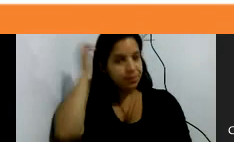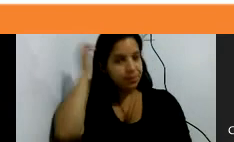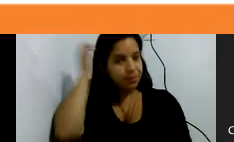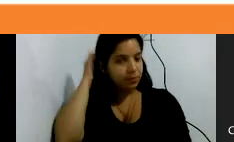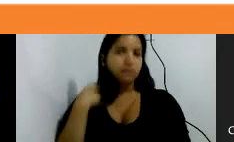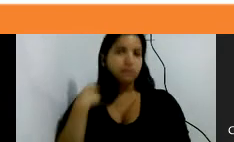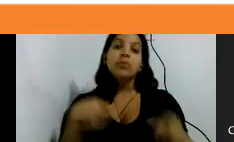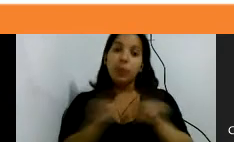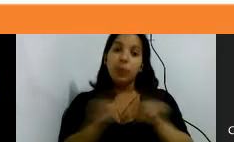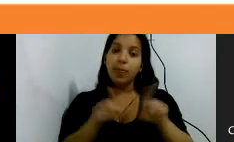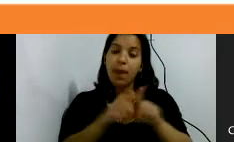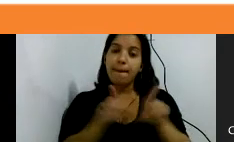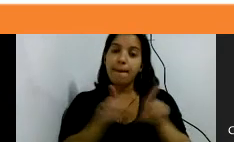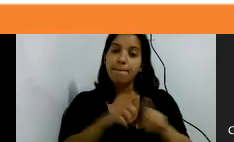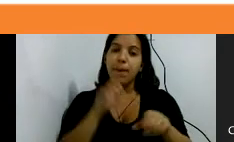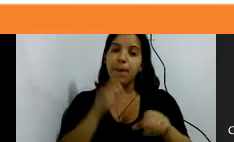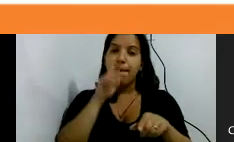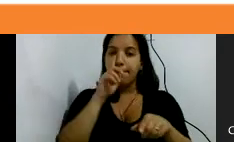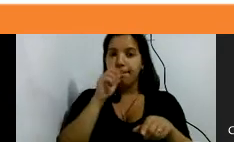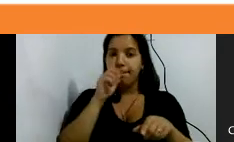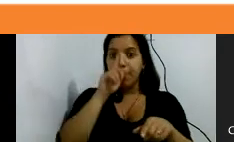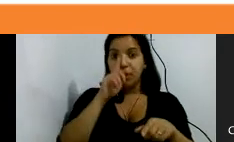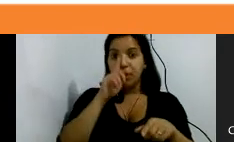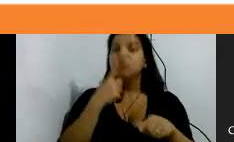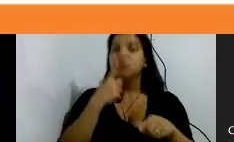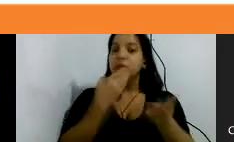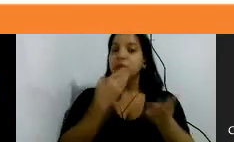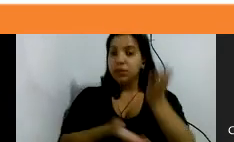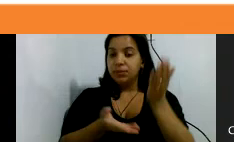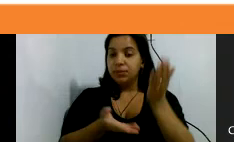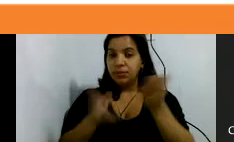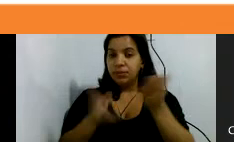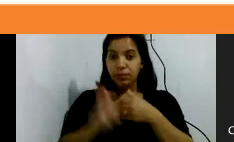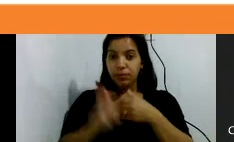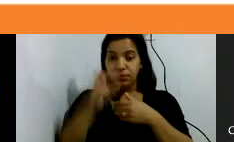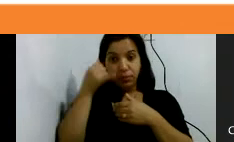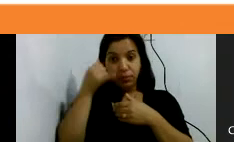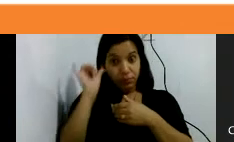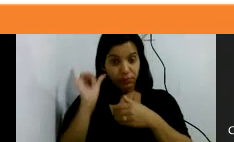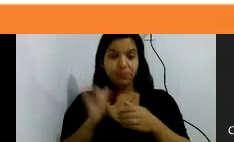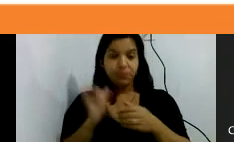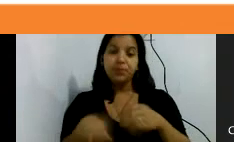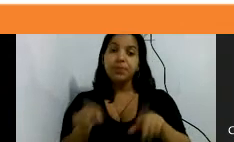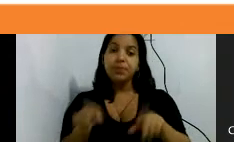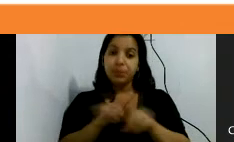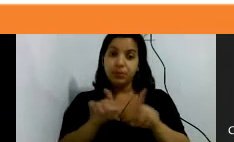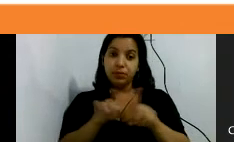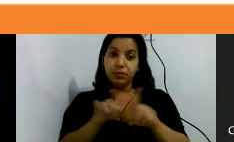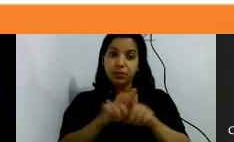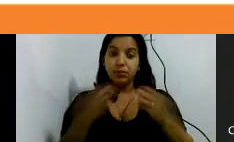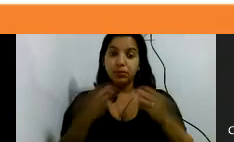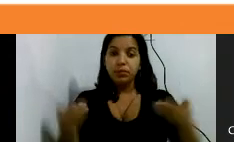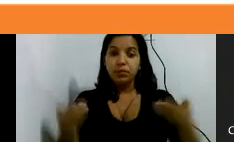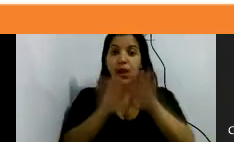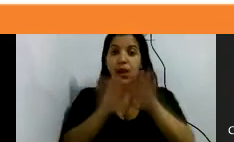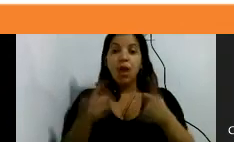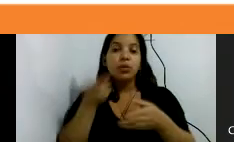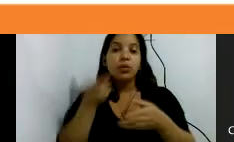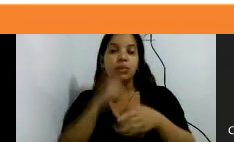sob risco de apresentar algum sangramento, então é uso profilático. E o efeito hemostático ele só